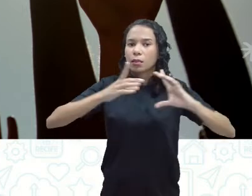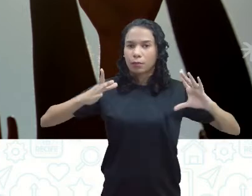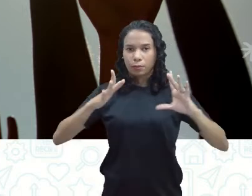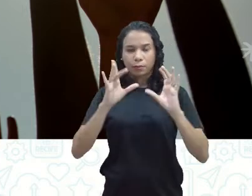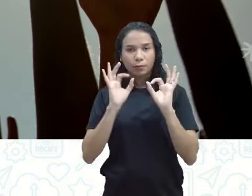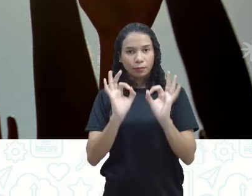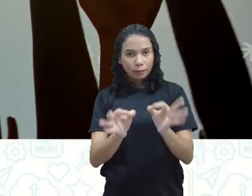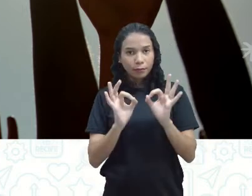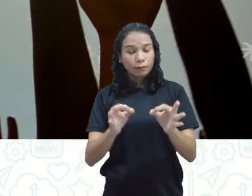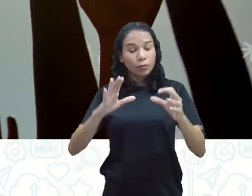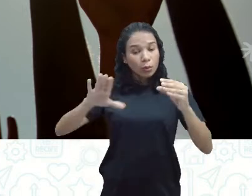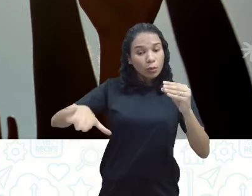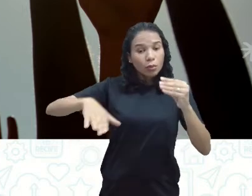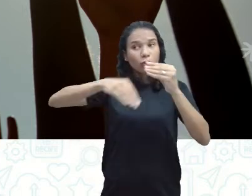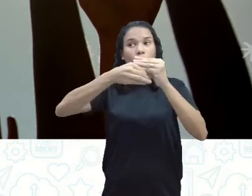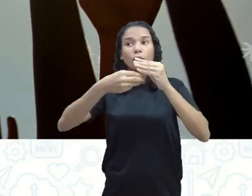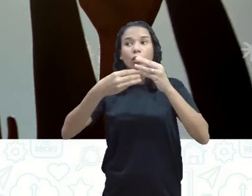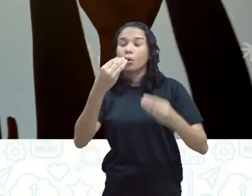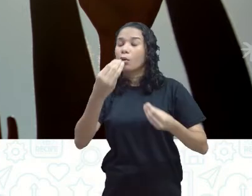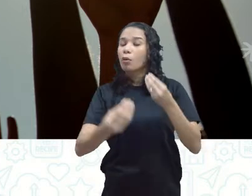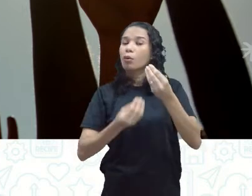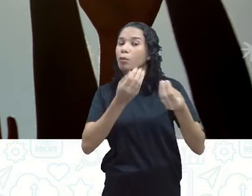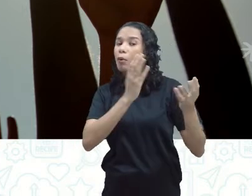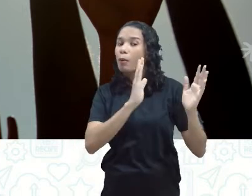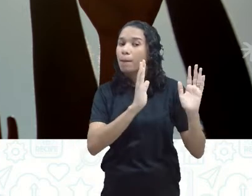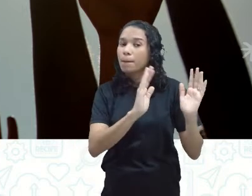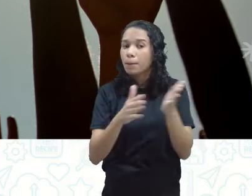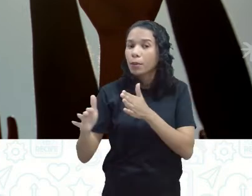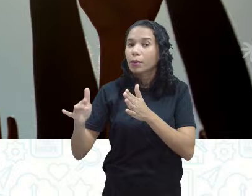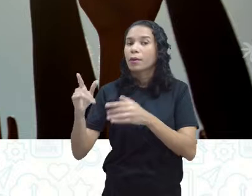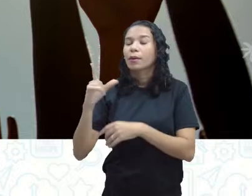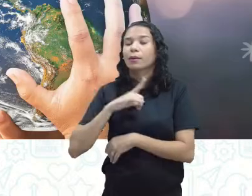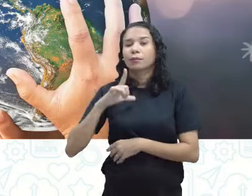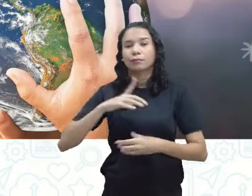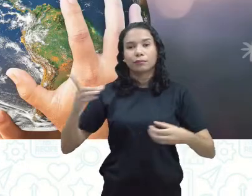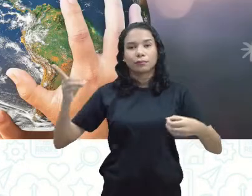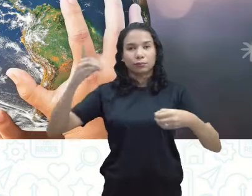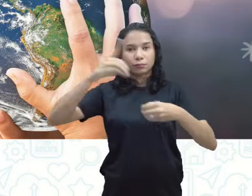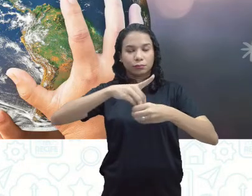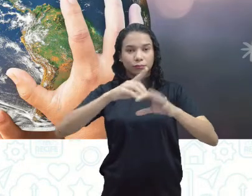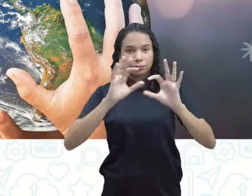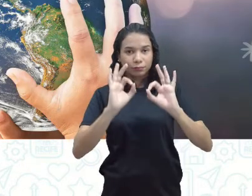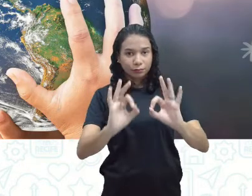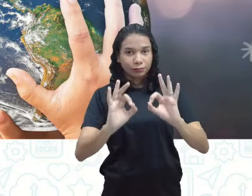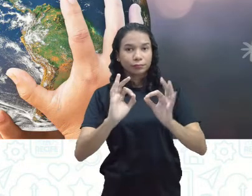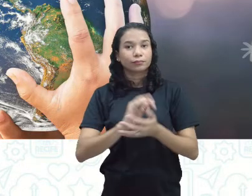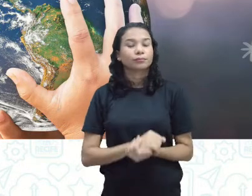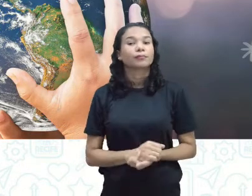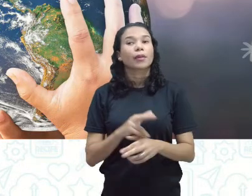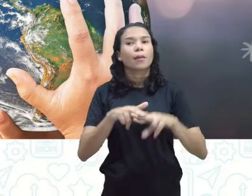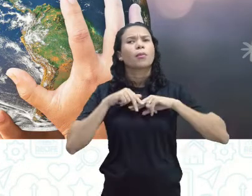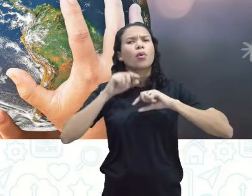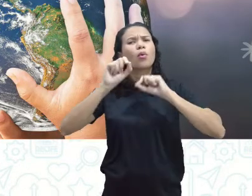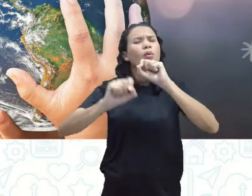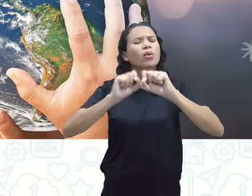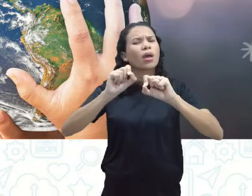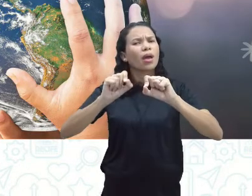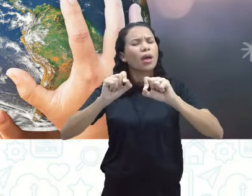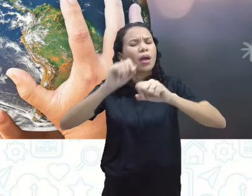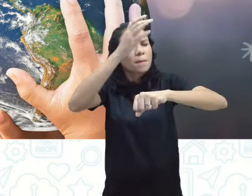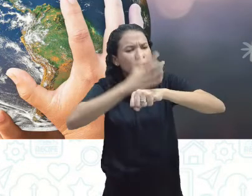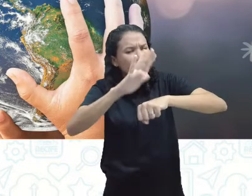certo? Soma aí a um processo, né, democrático. E aí, atitudes